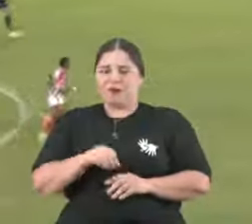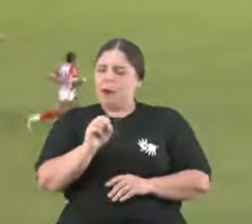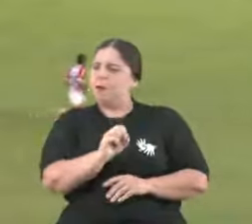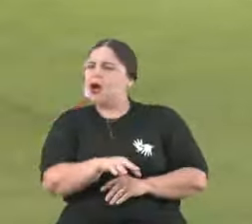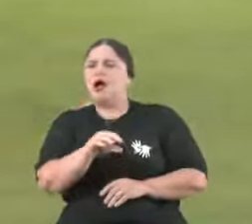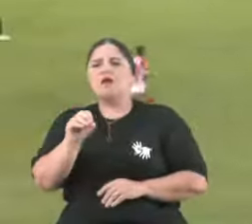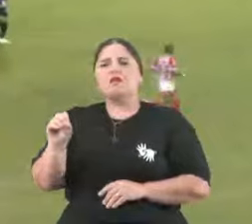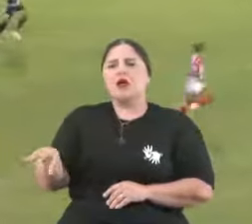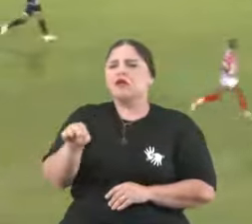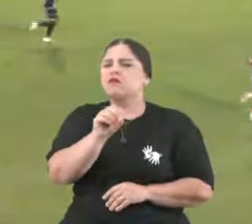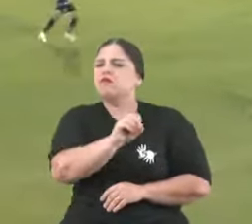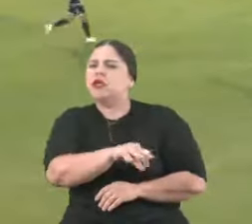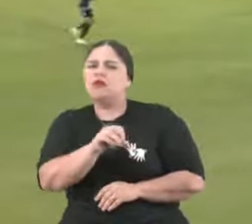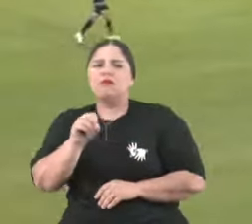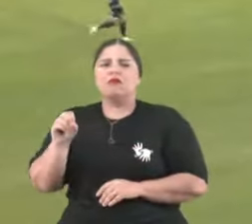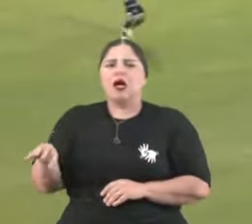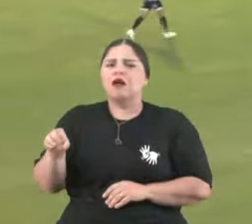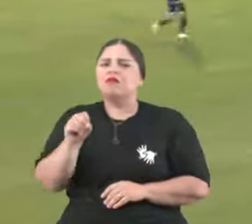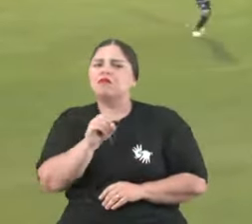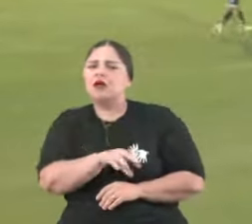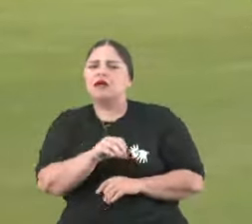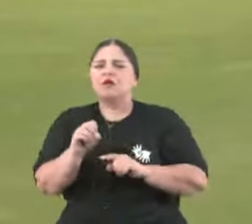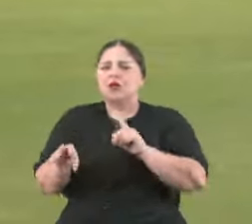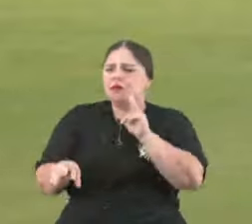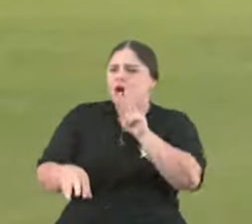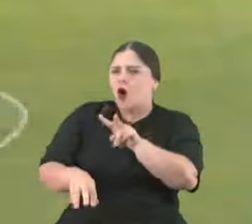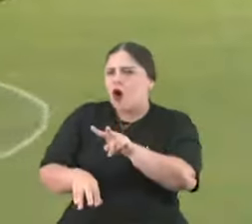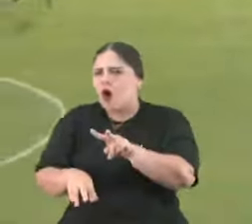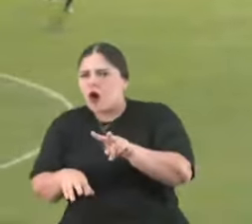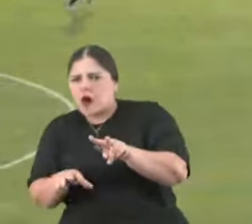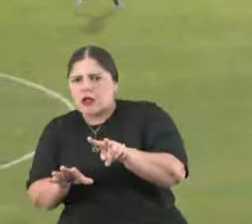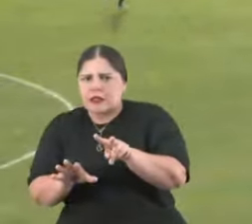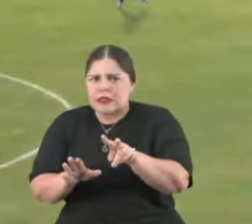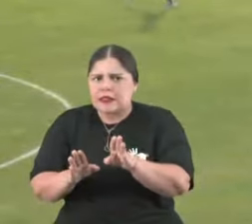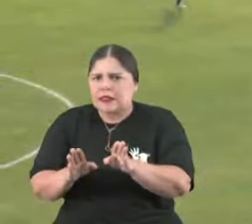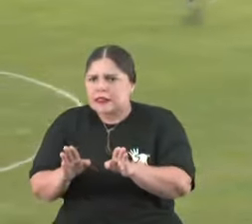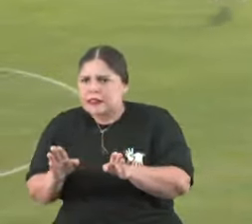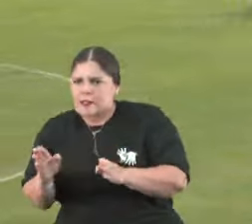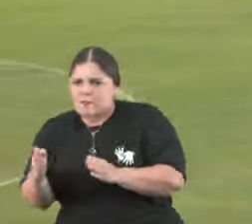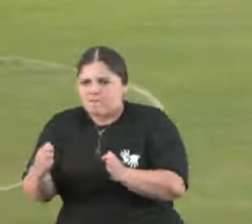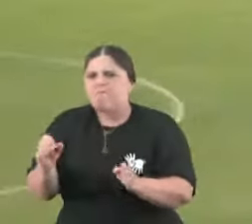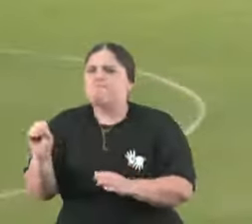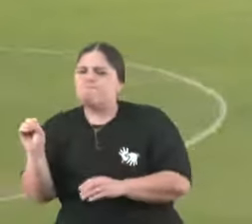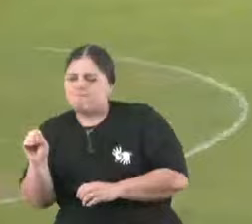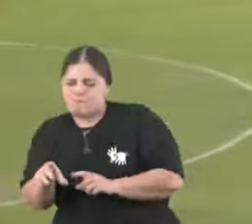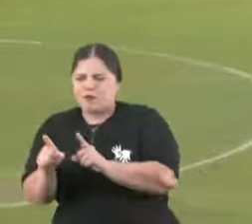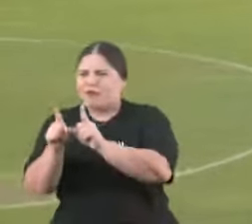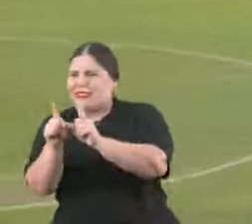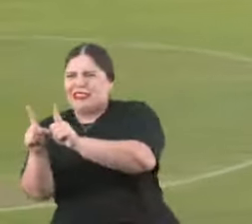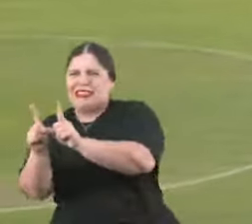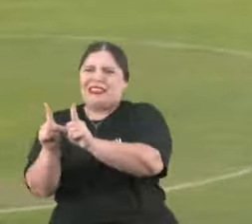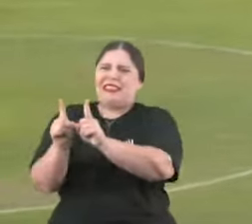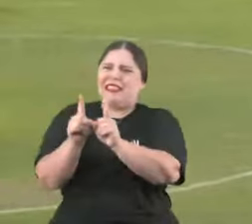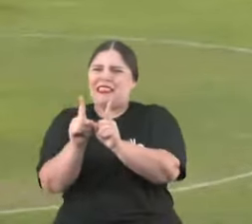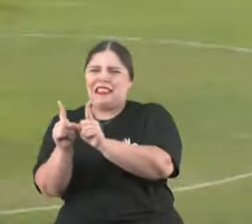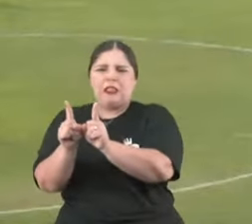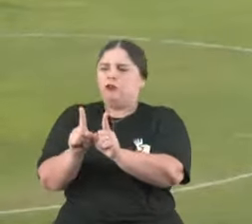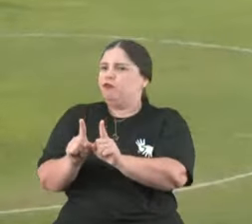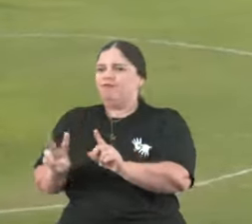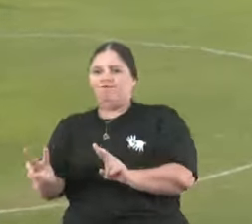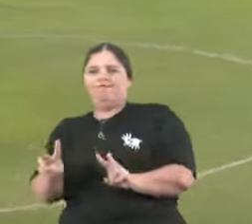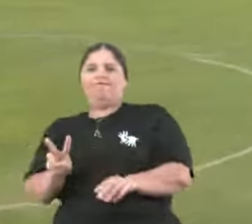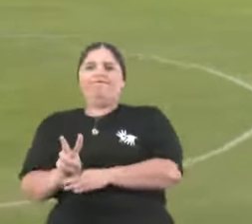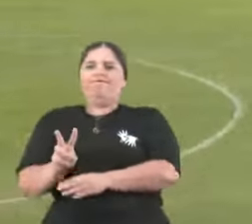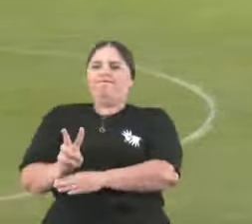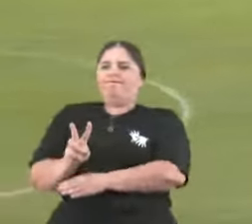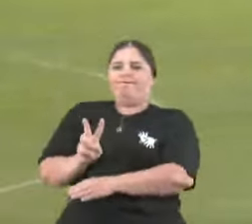Olha ele aí com a bola. Canhotinho, habilidoso, sai da marcação, volta o jogo para o Didira protege ele, o Falcão, briga